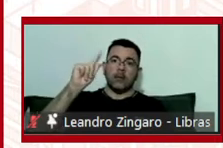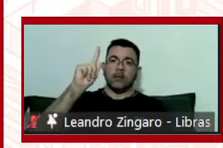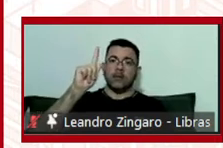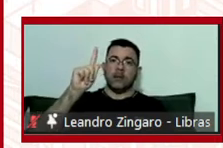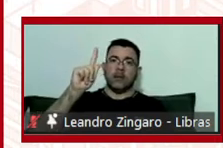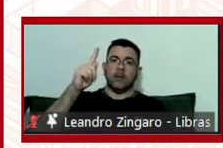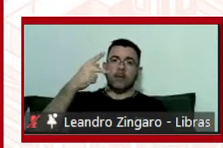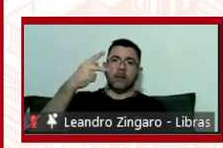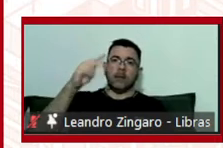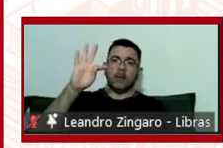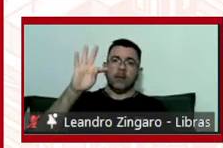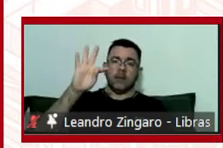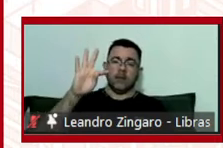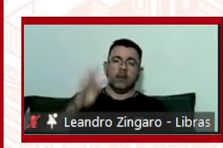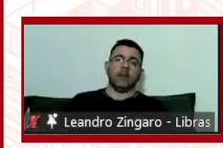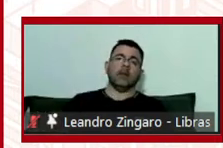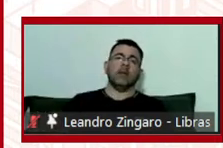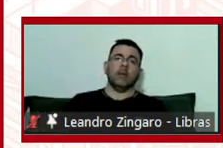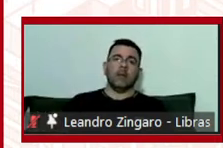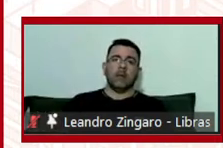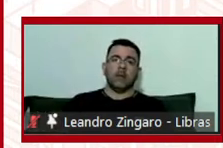esse já o